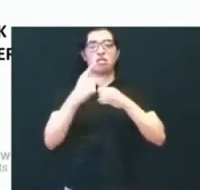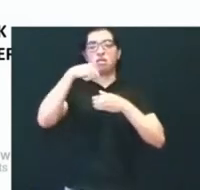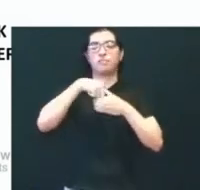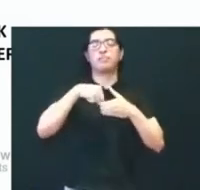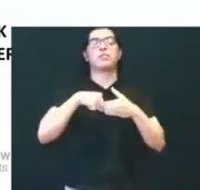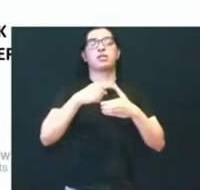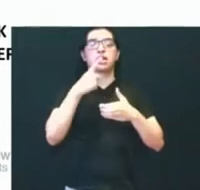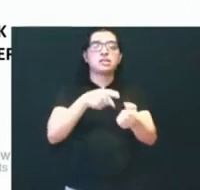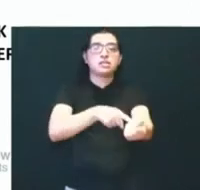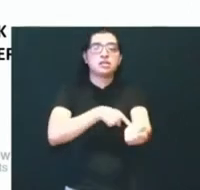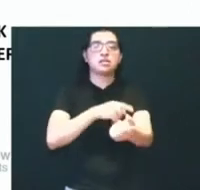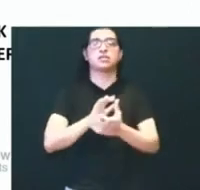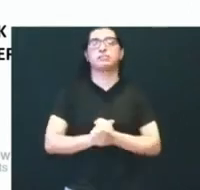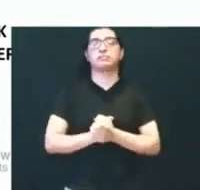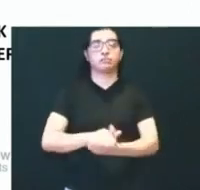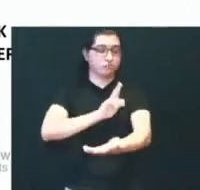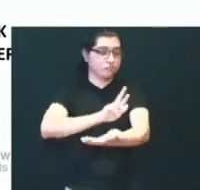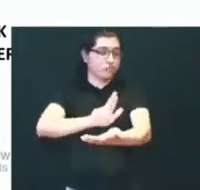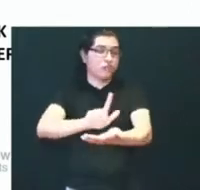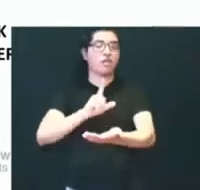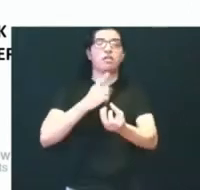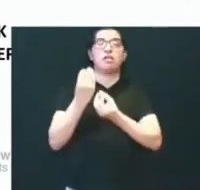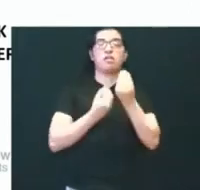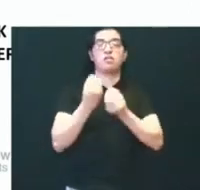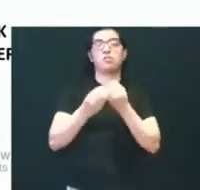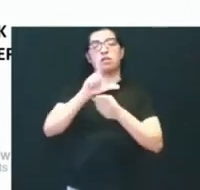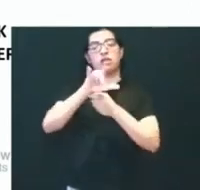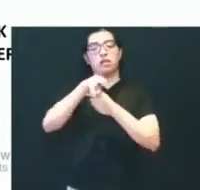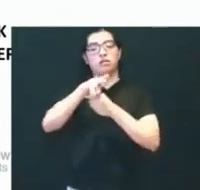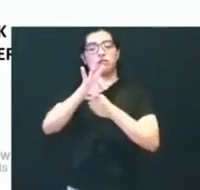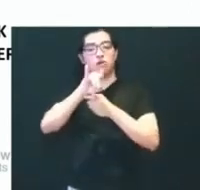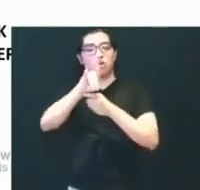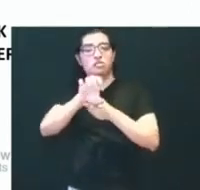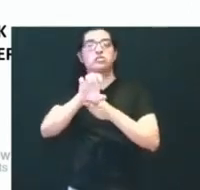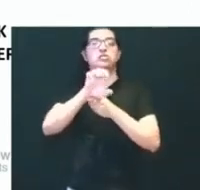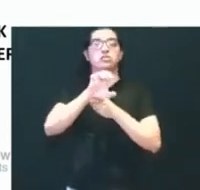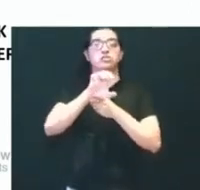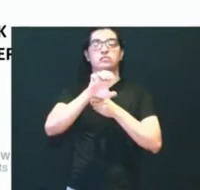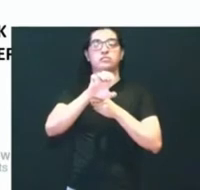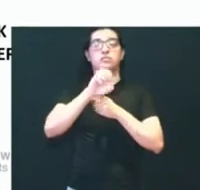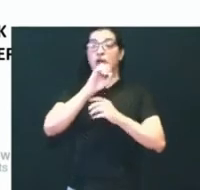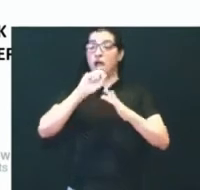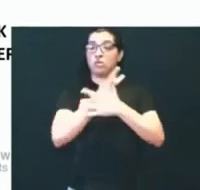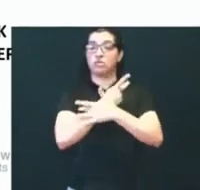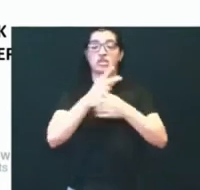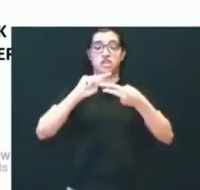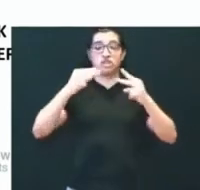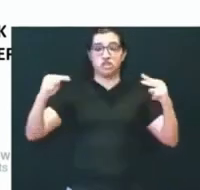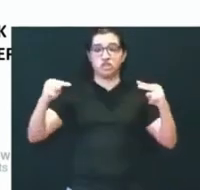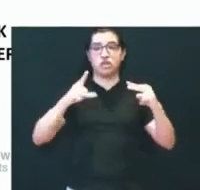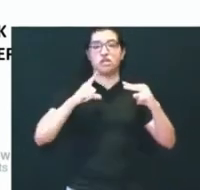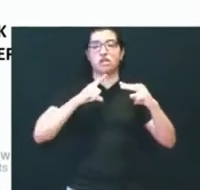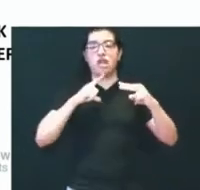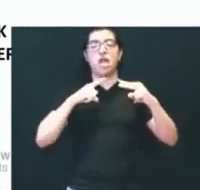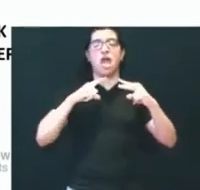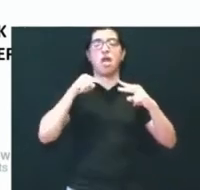sangue, a gente tem a célula comissionada linfóide, que se a lesão genética acontece numa